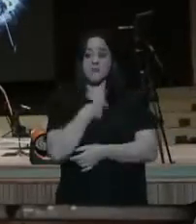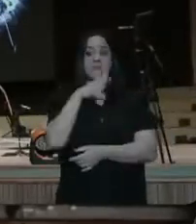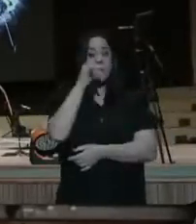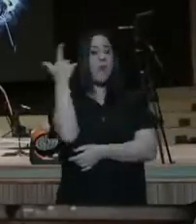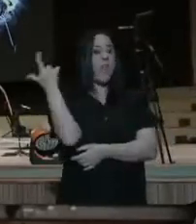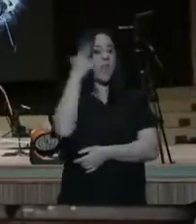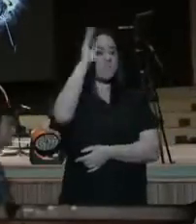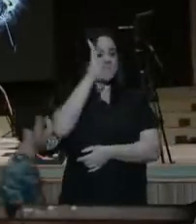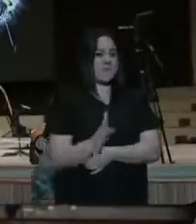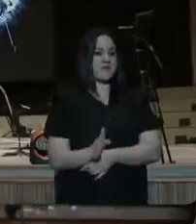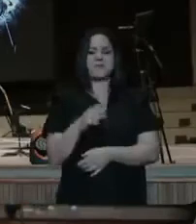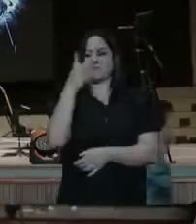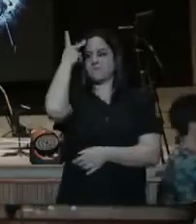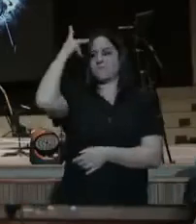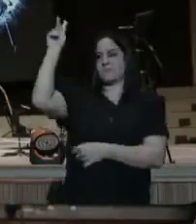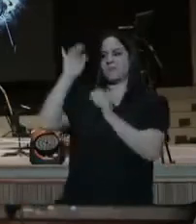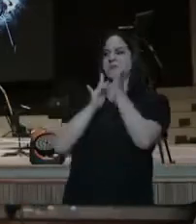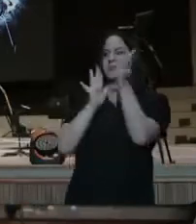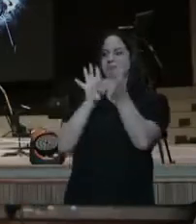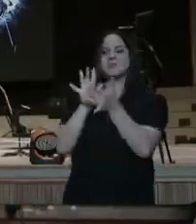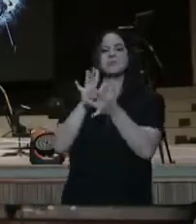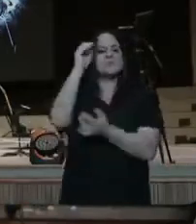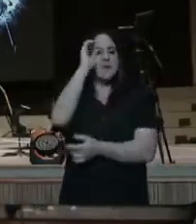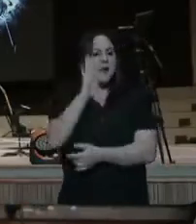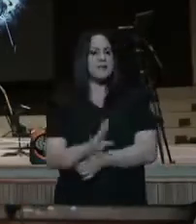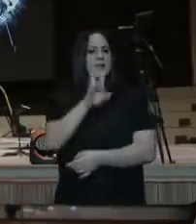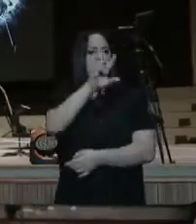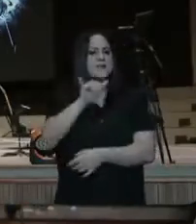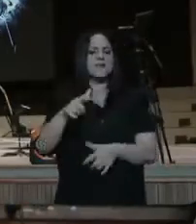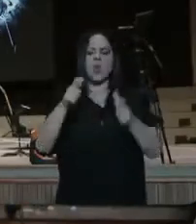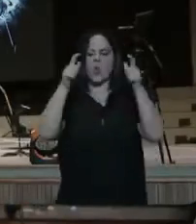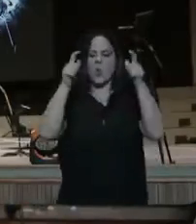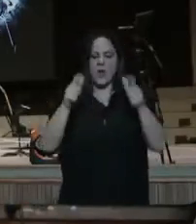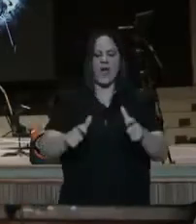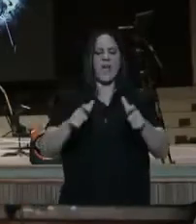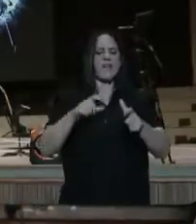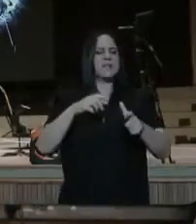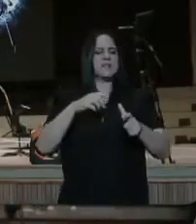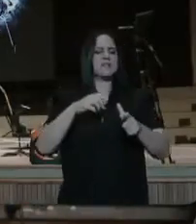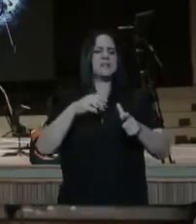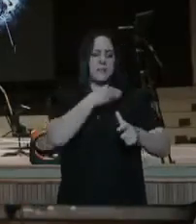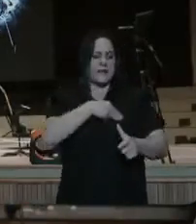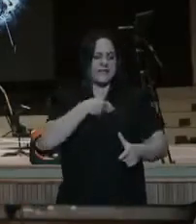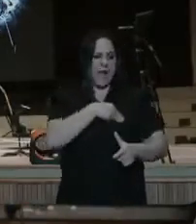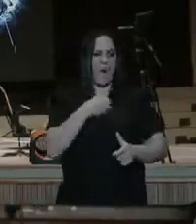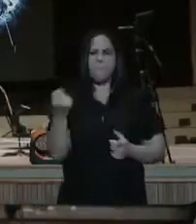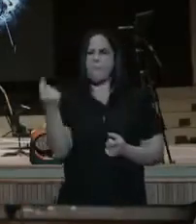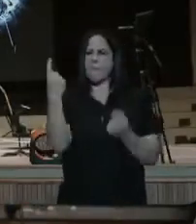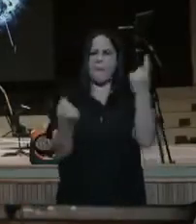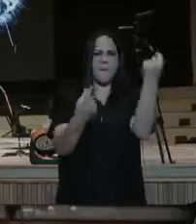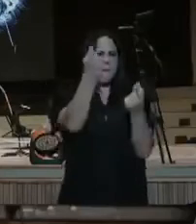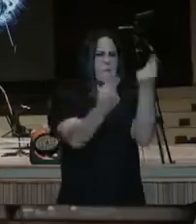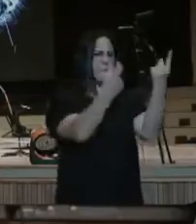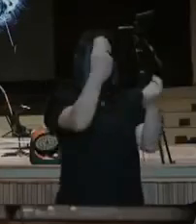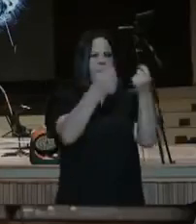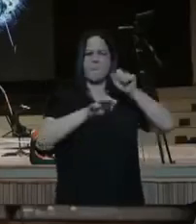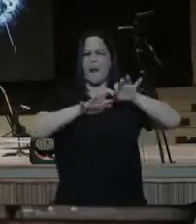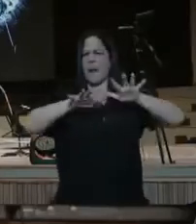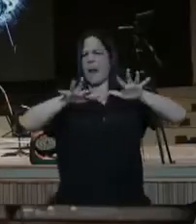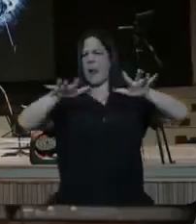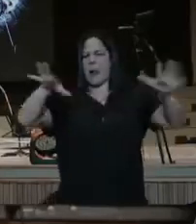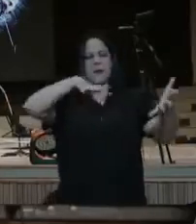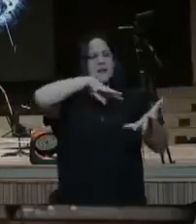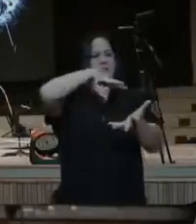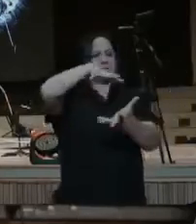jesus que o brasil será o maior celeiro de missionários pra toda a terra no momento